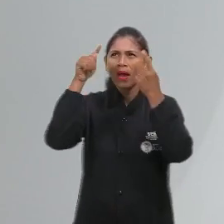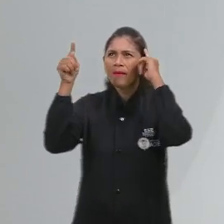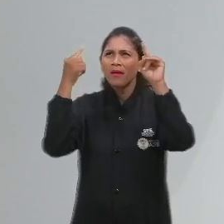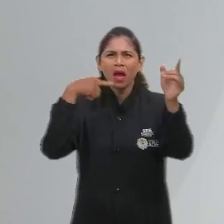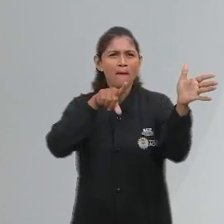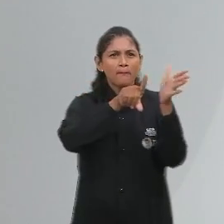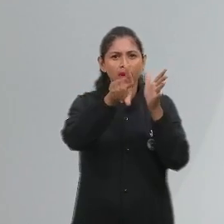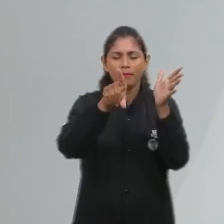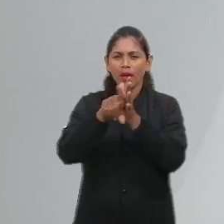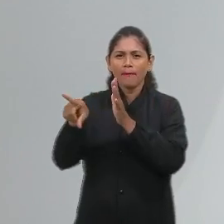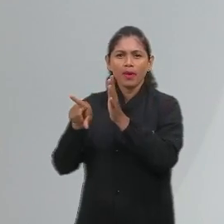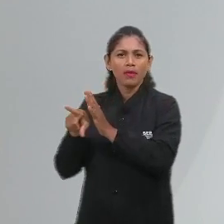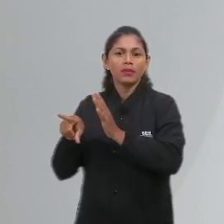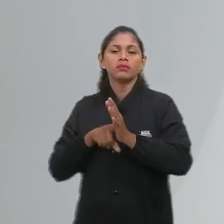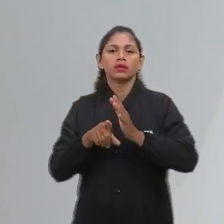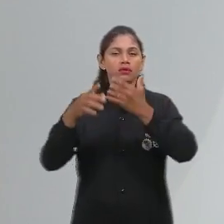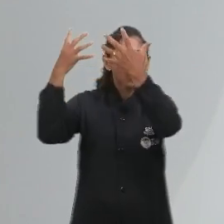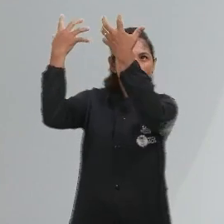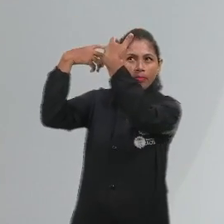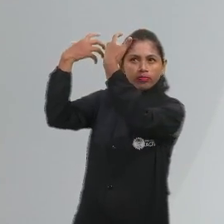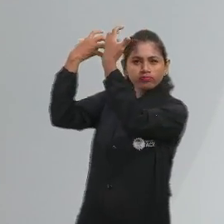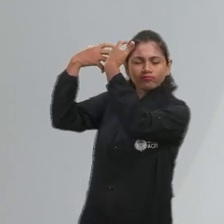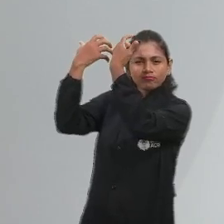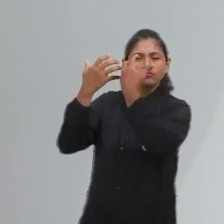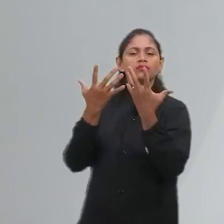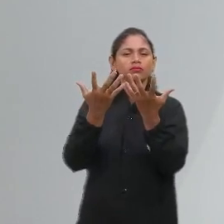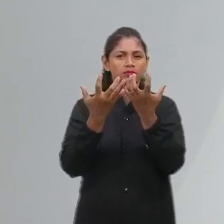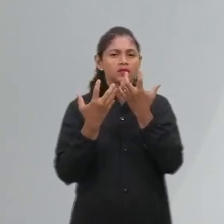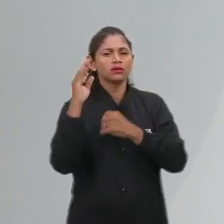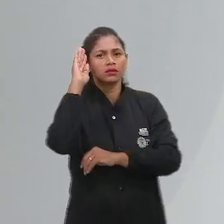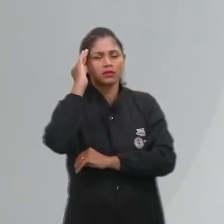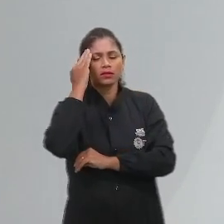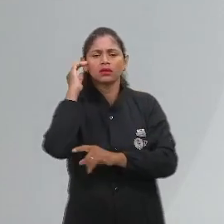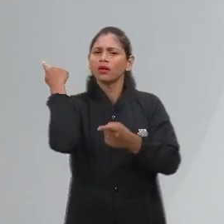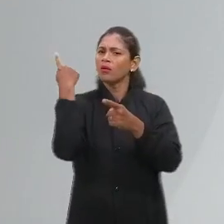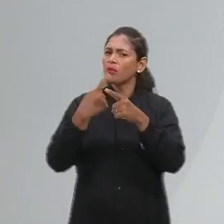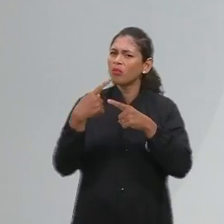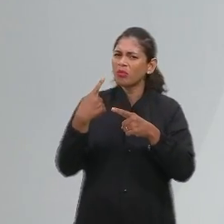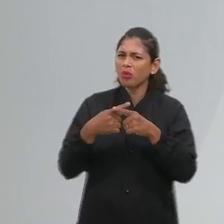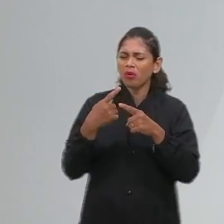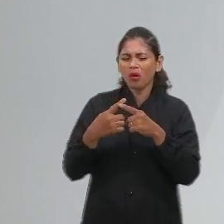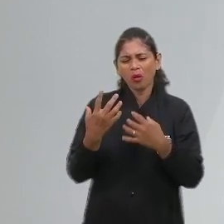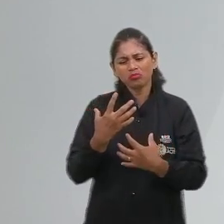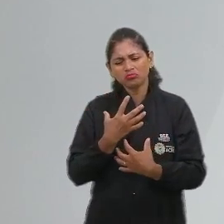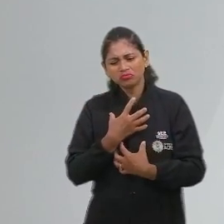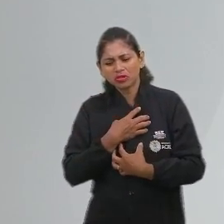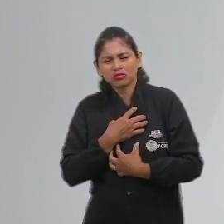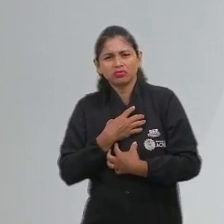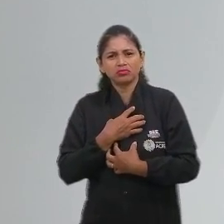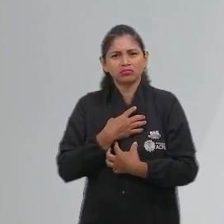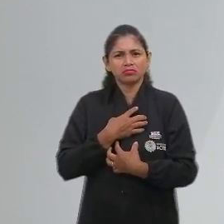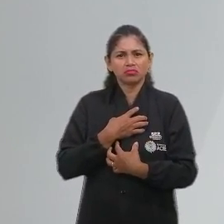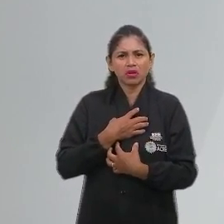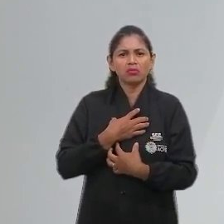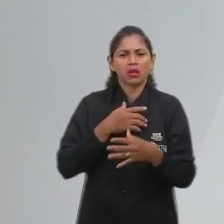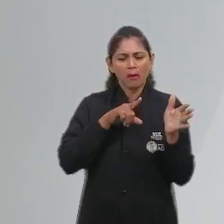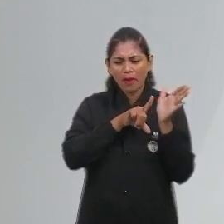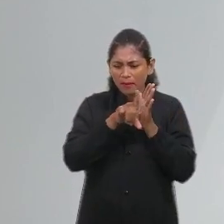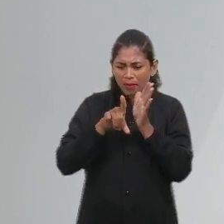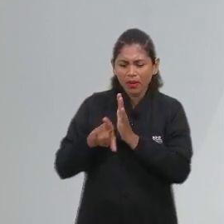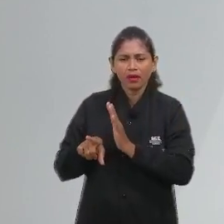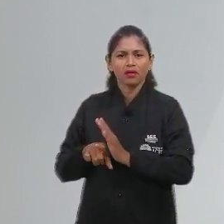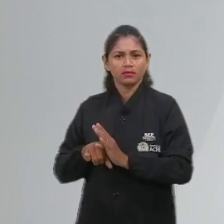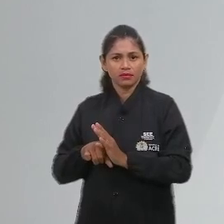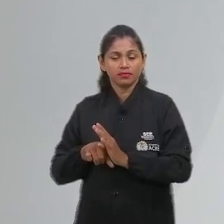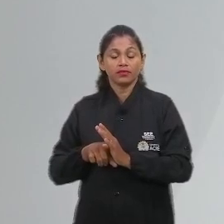nossas reflexões, queremos entender, porque determinadas situações nos instigam justamente para isso.